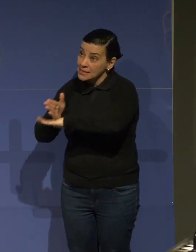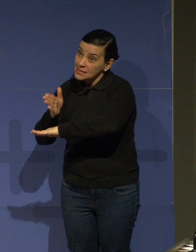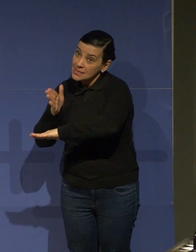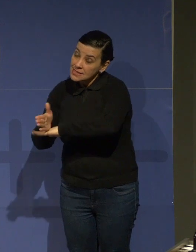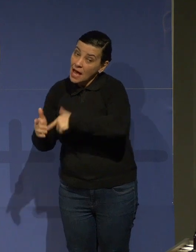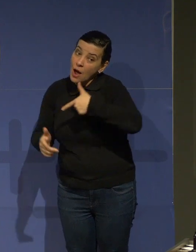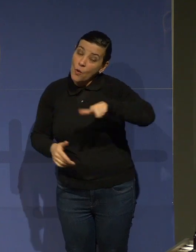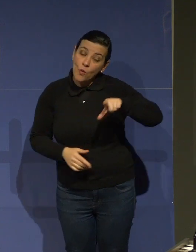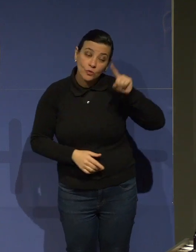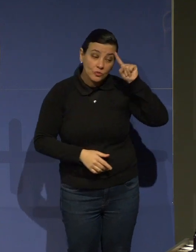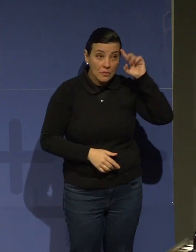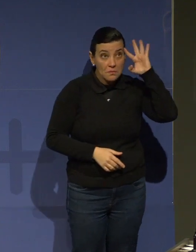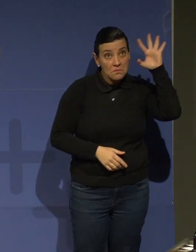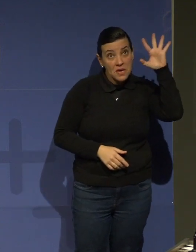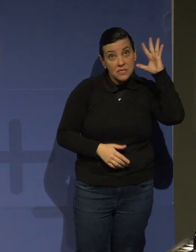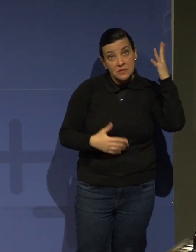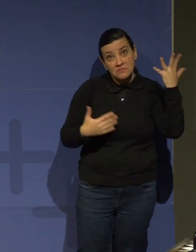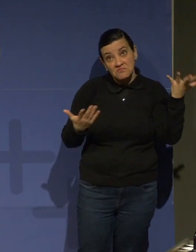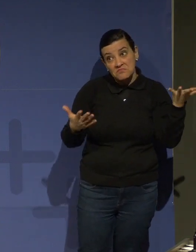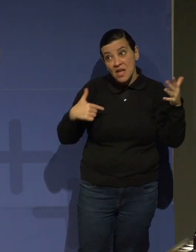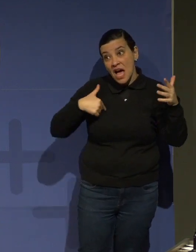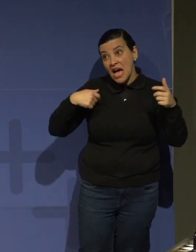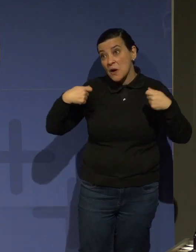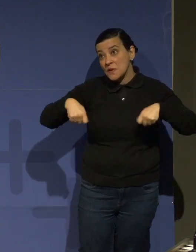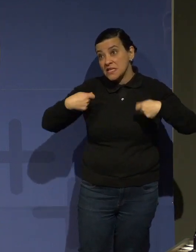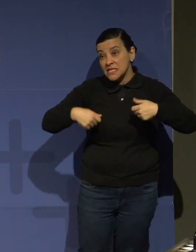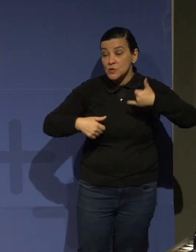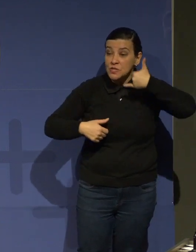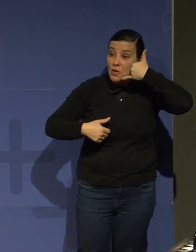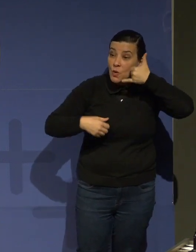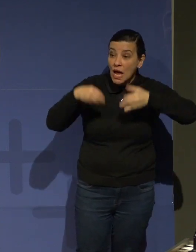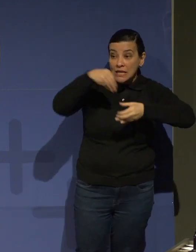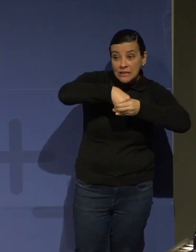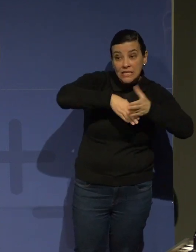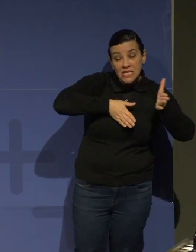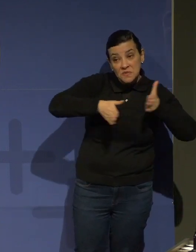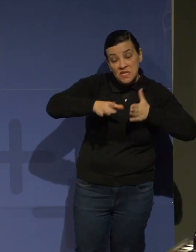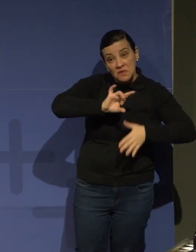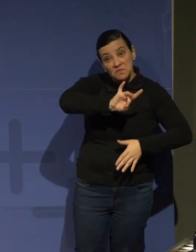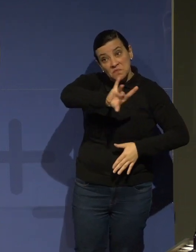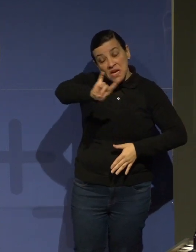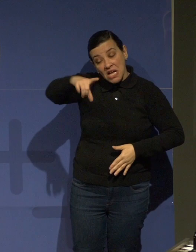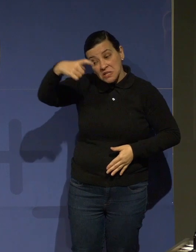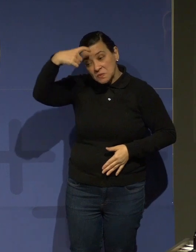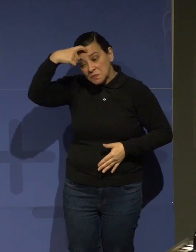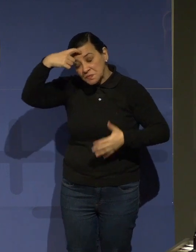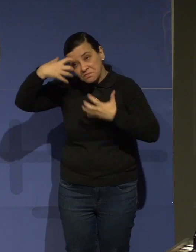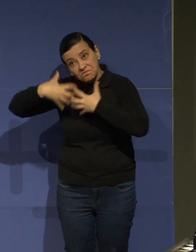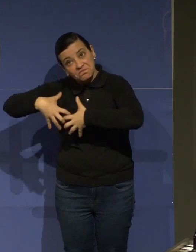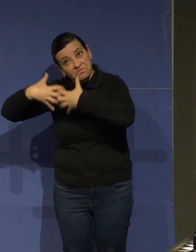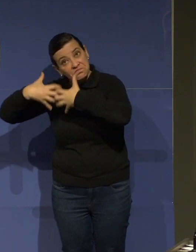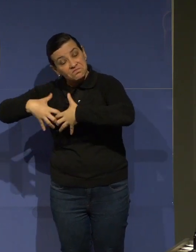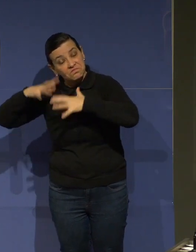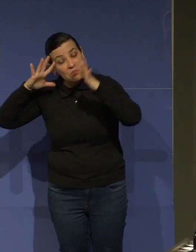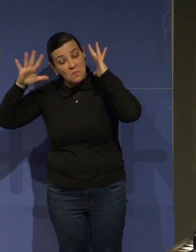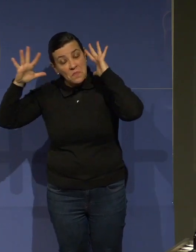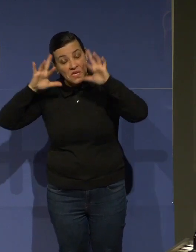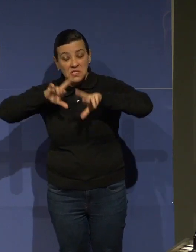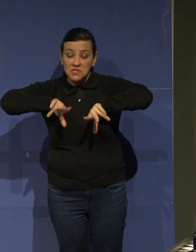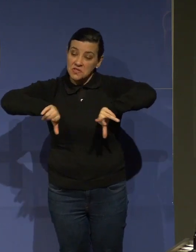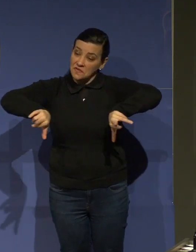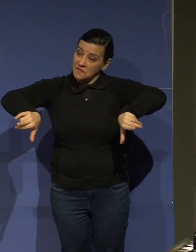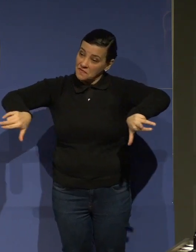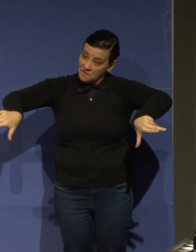pensando, é a acessibilidade que eu tenho no celular, o outro está pensando, assim, uma série de